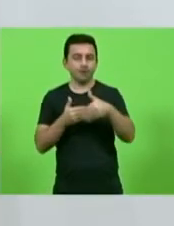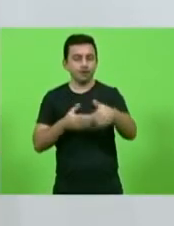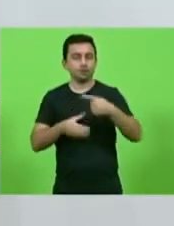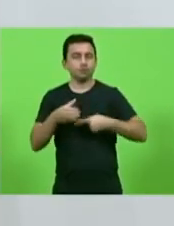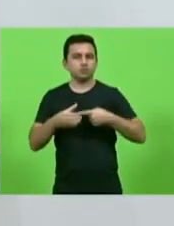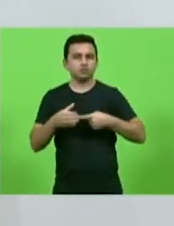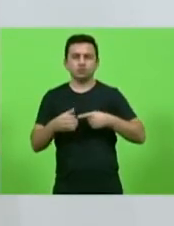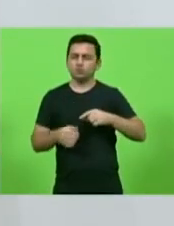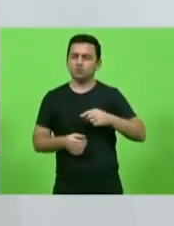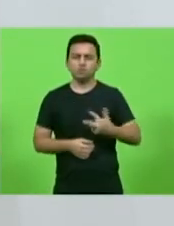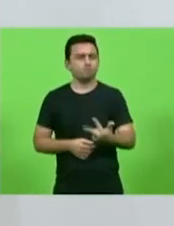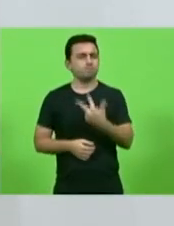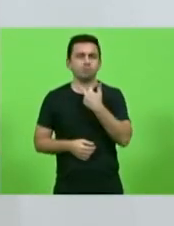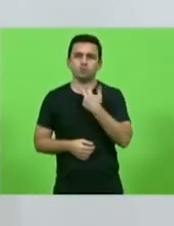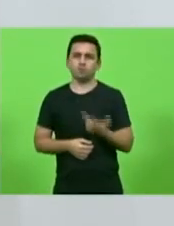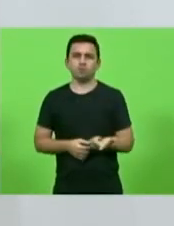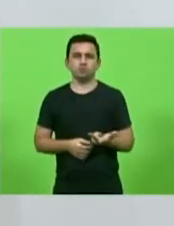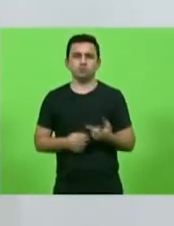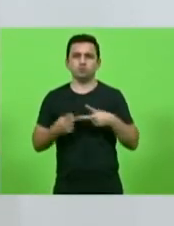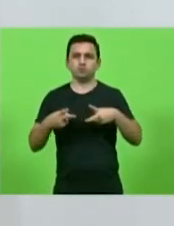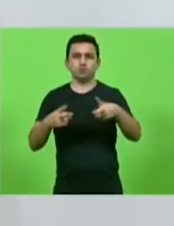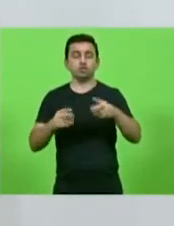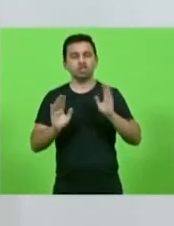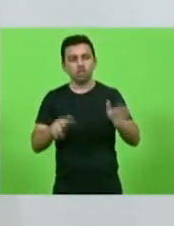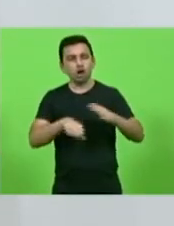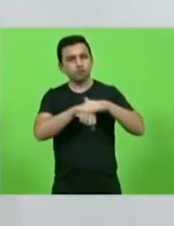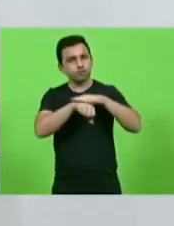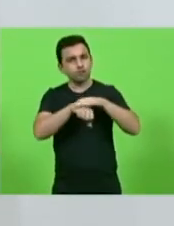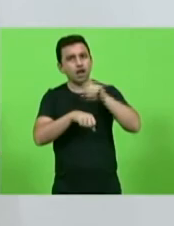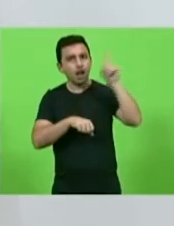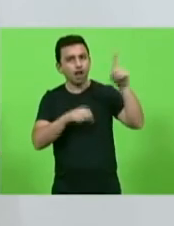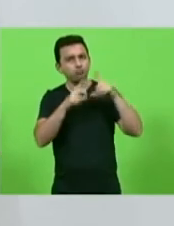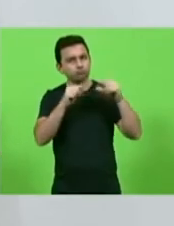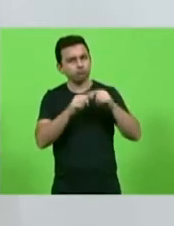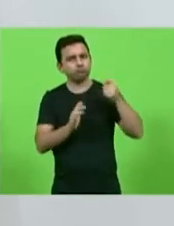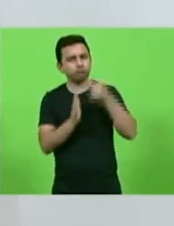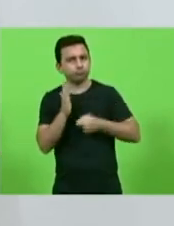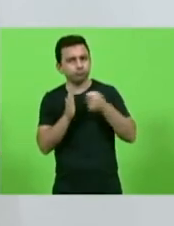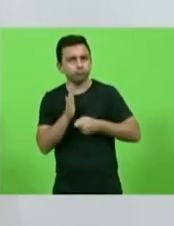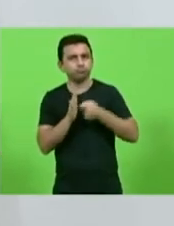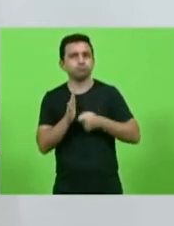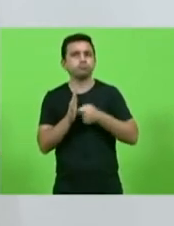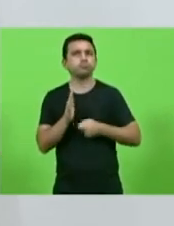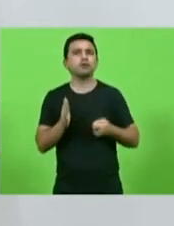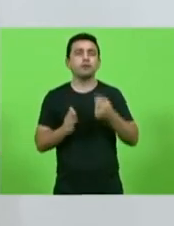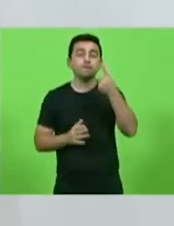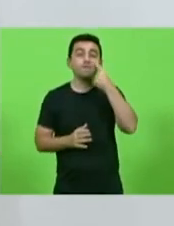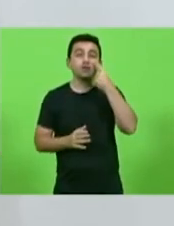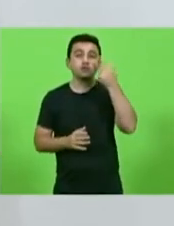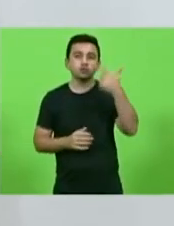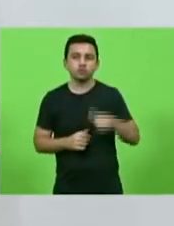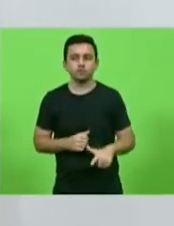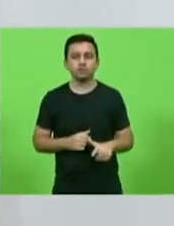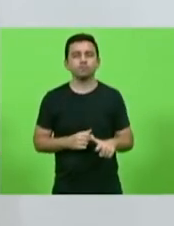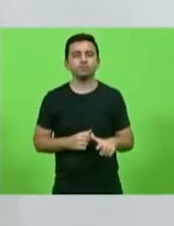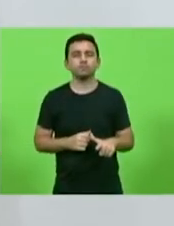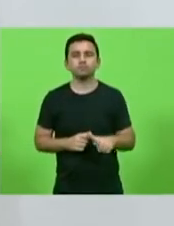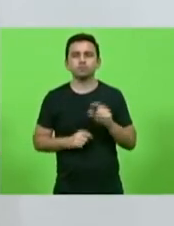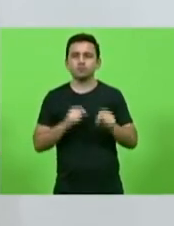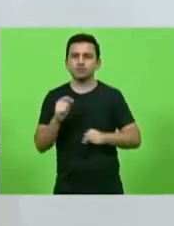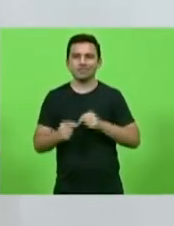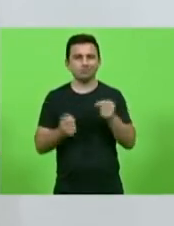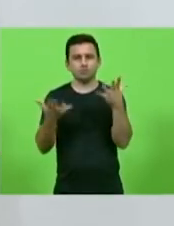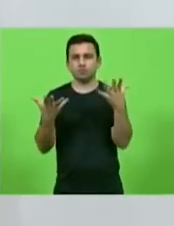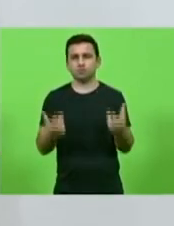Catarina Tu não vai ficar assim nós já estamos fazendo contato com o Brasil nós vamos lutar bravamente para rever isso é estável